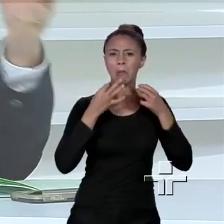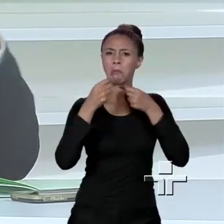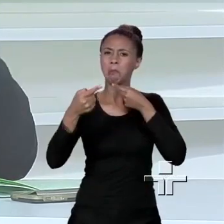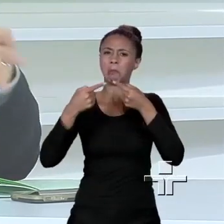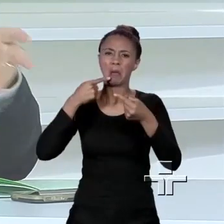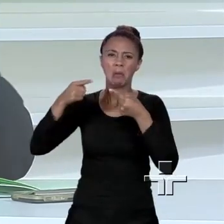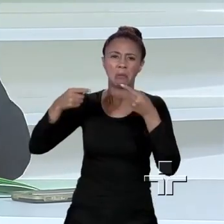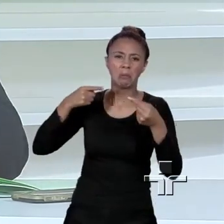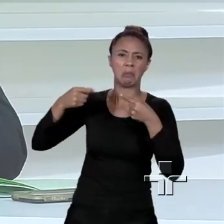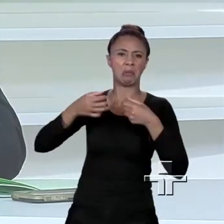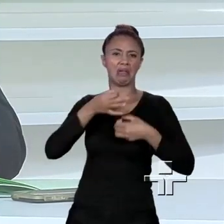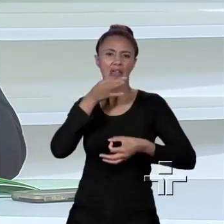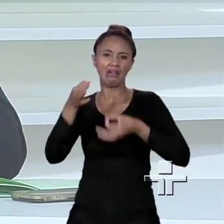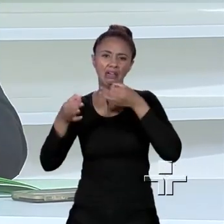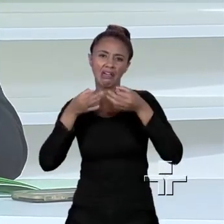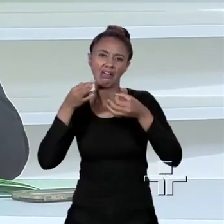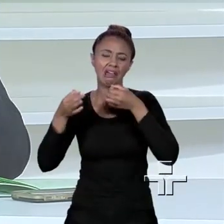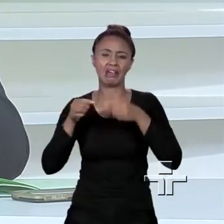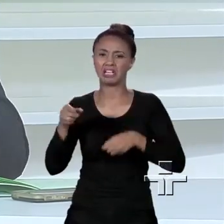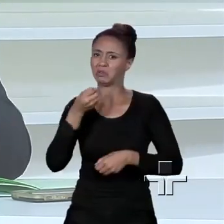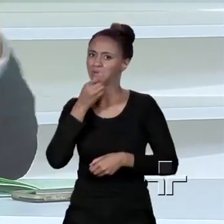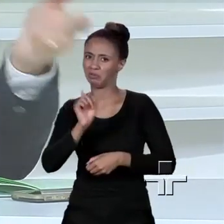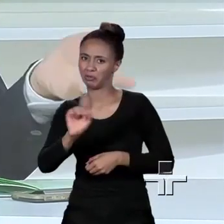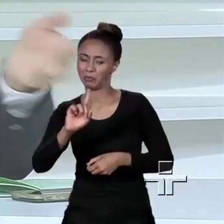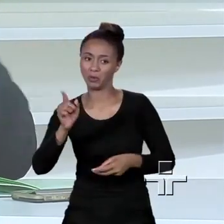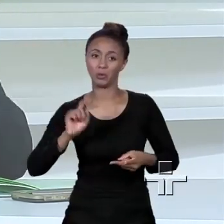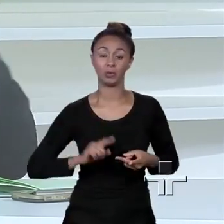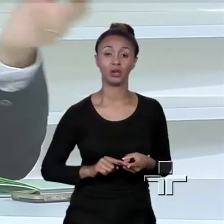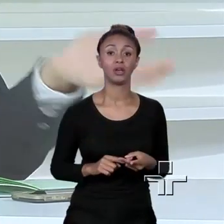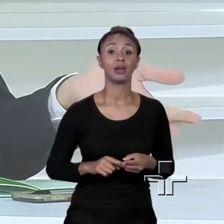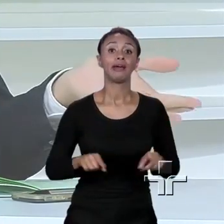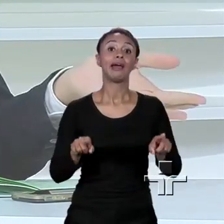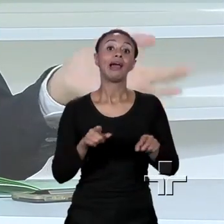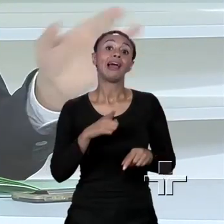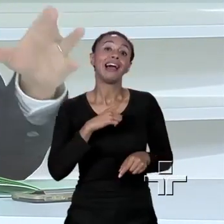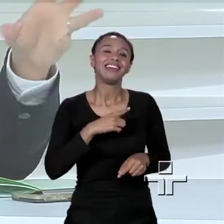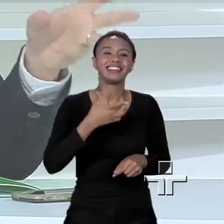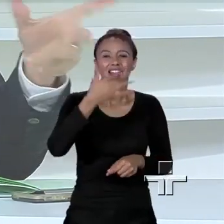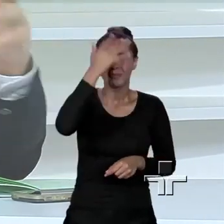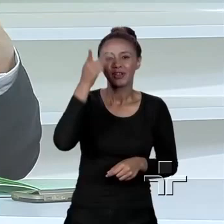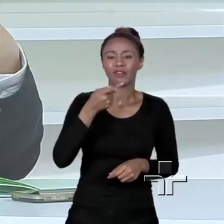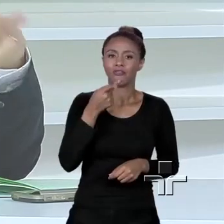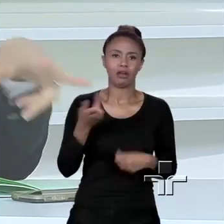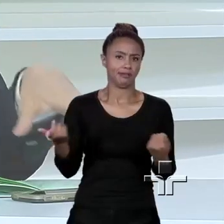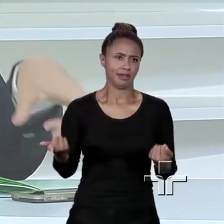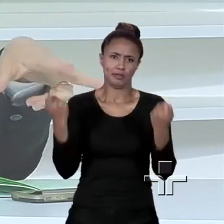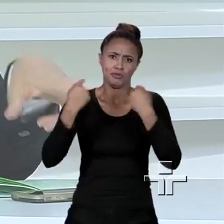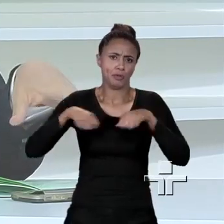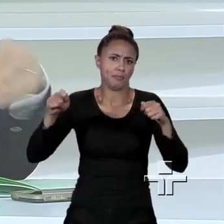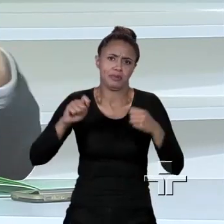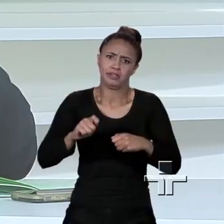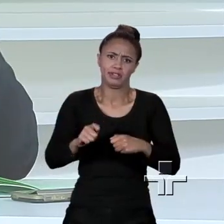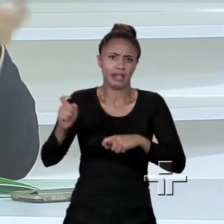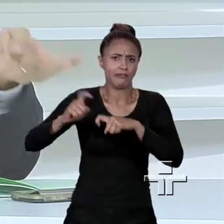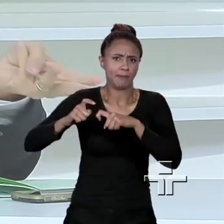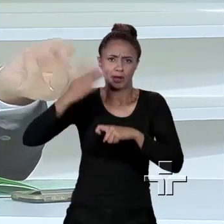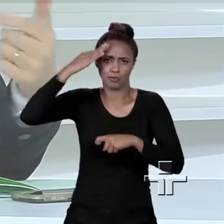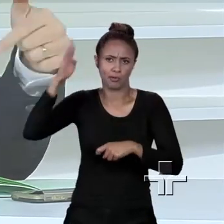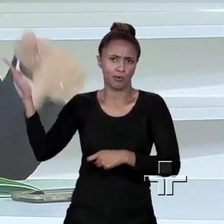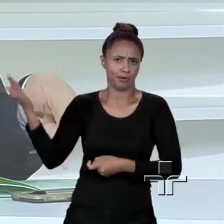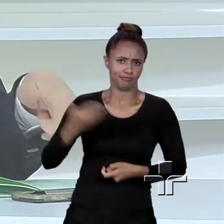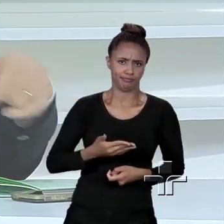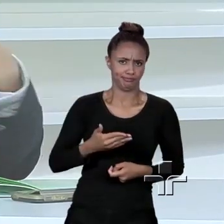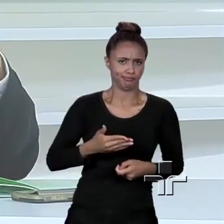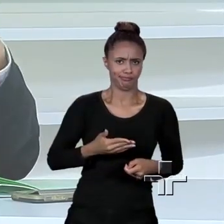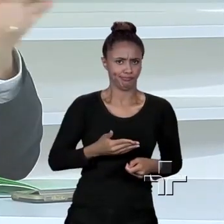por isso perdeu o programa, isso foi ruim. Outros dizem que os médicos cubanos nem deveriam ter sido chamados pelo PT. Queria saber qual que é a sua posição. E por